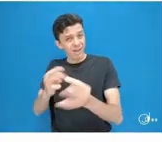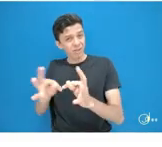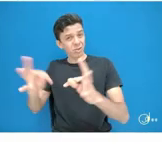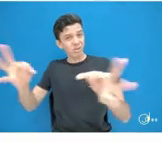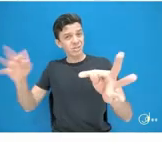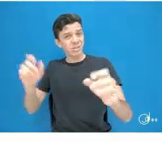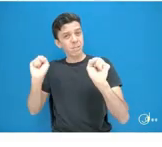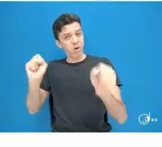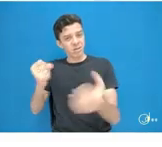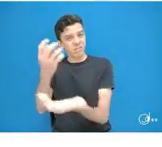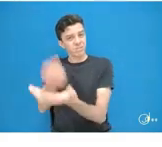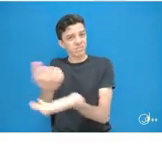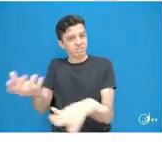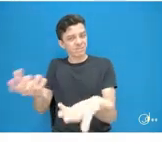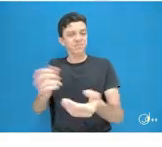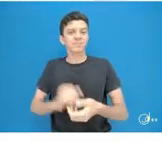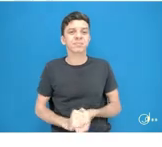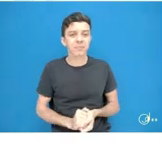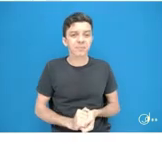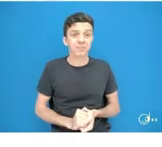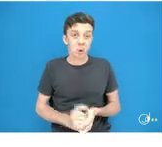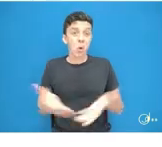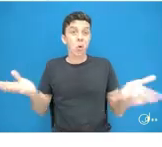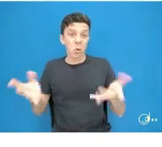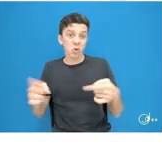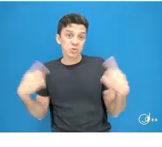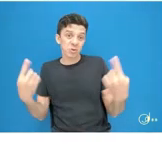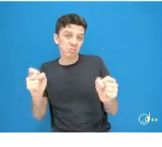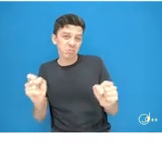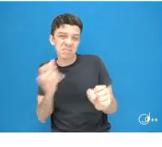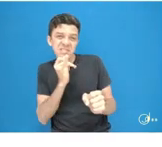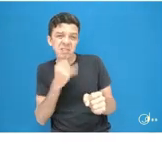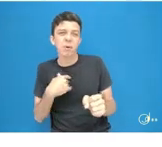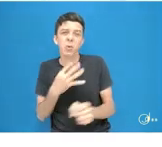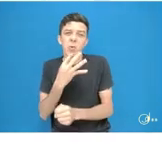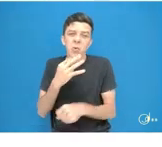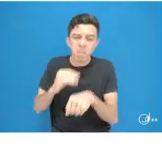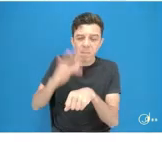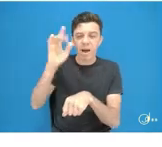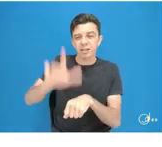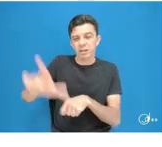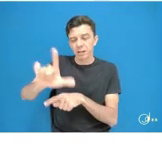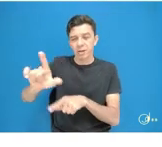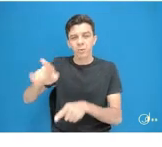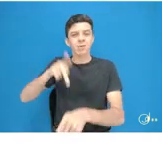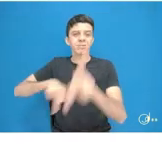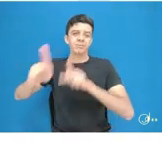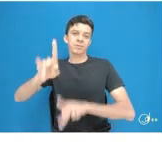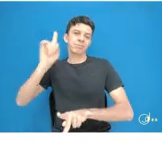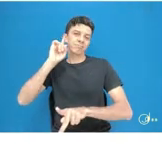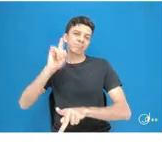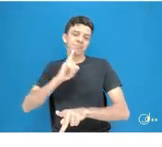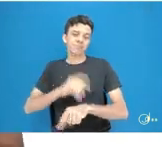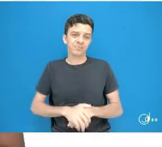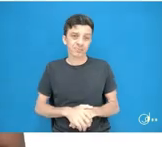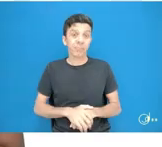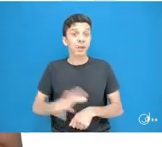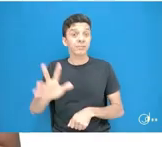da tecnologia fosse capaz de registrá-las. Hoje, poderíamos conhecer mais da literatura do povo